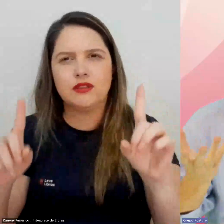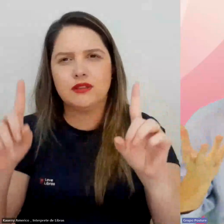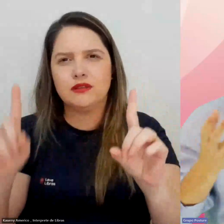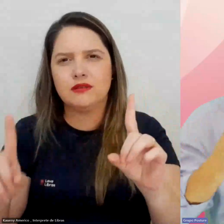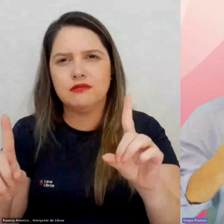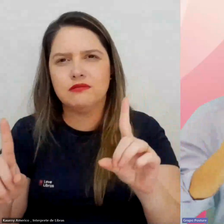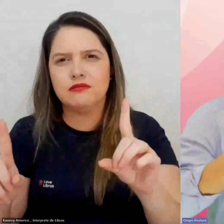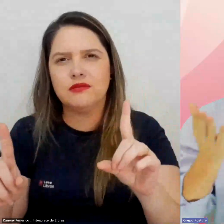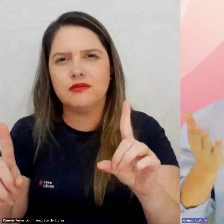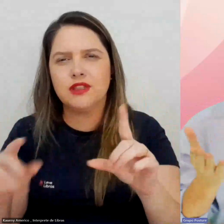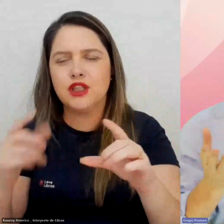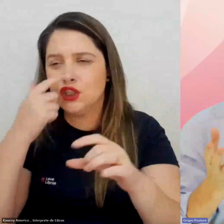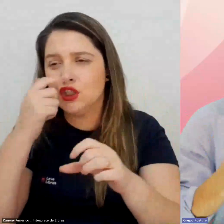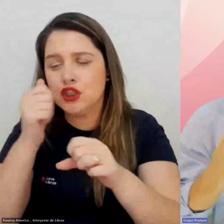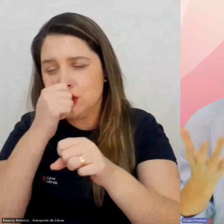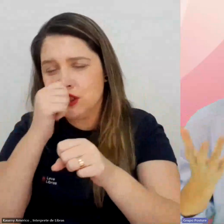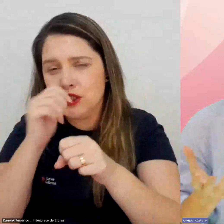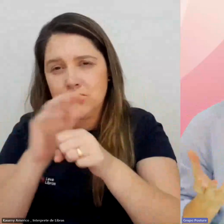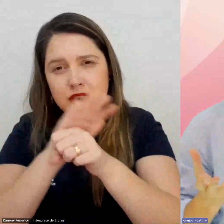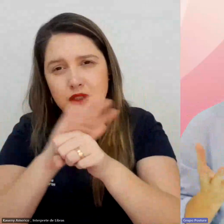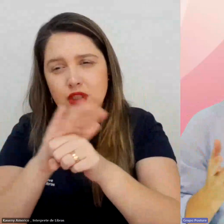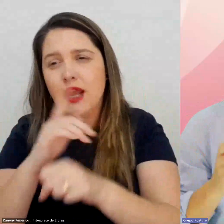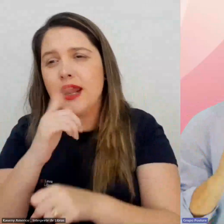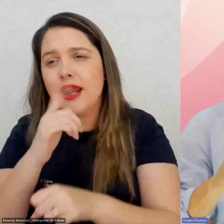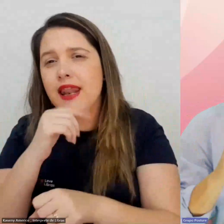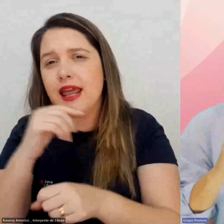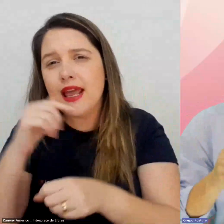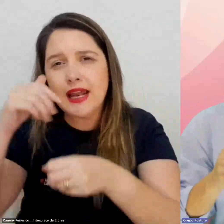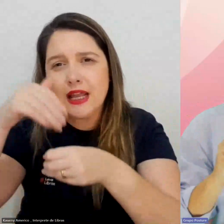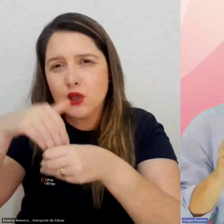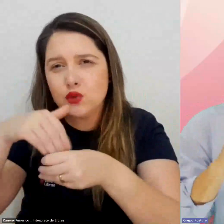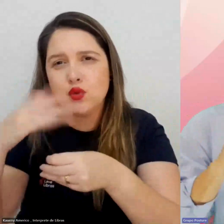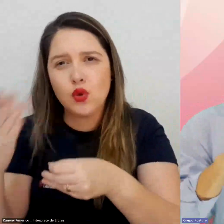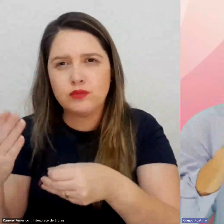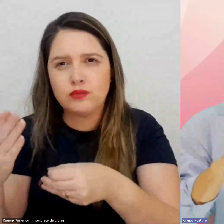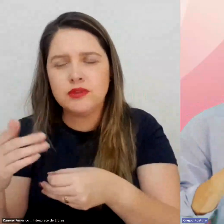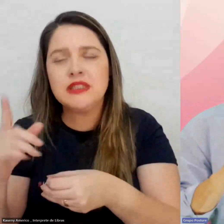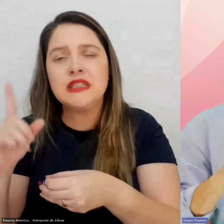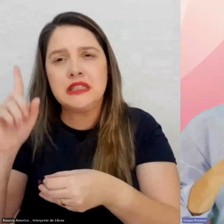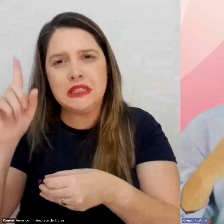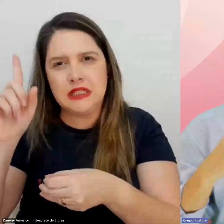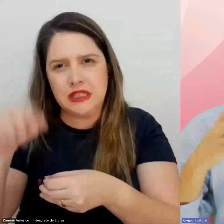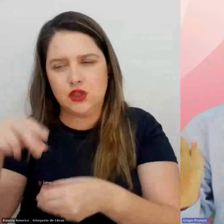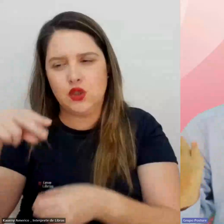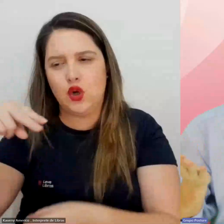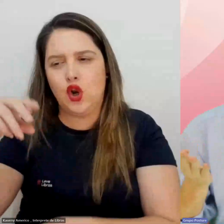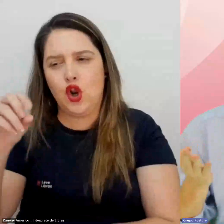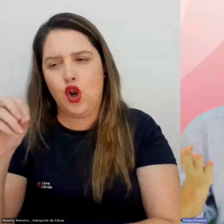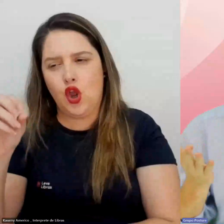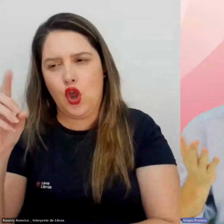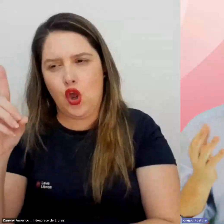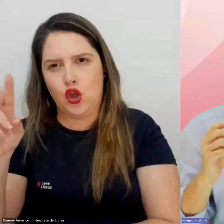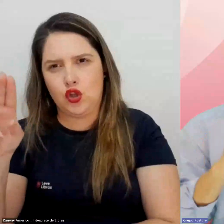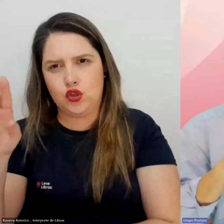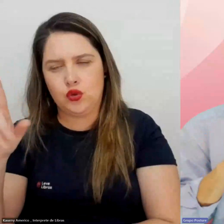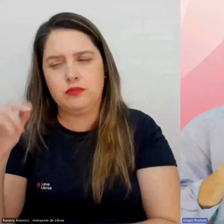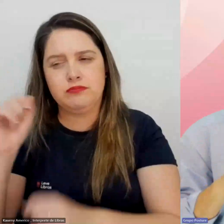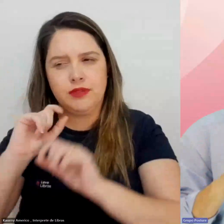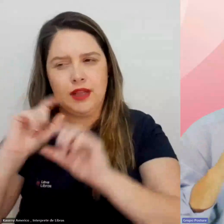cheia, né? Não seria um líquido, seria sólido. E isso sim, o nódulo é uma coisa que a gente fica mais atento, e